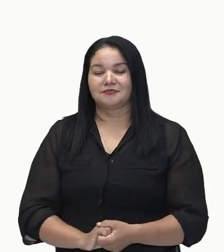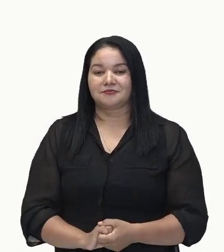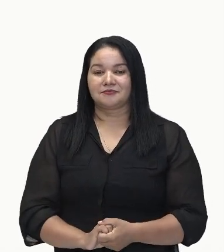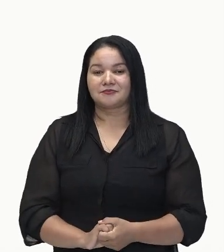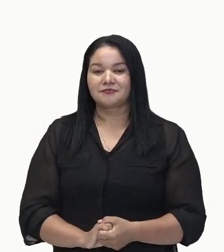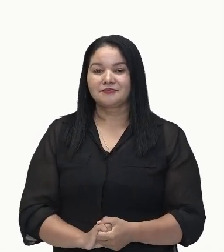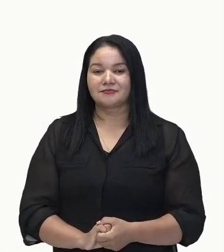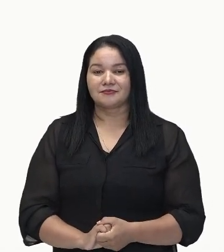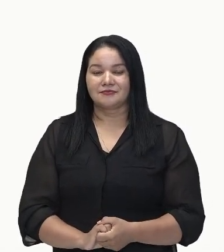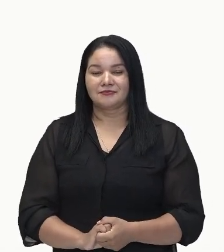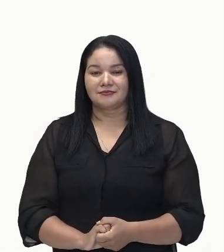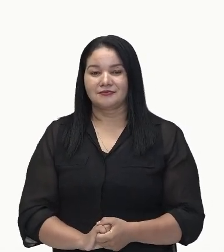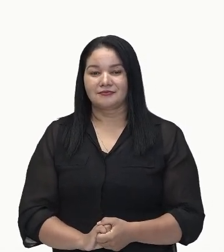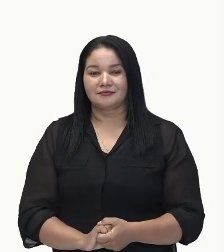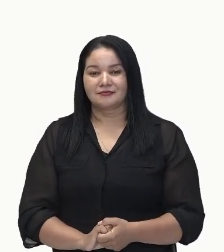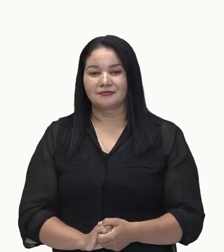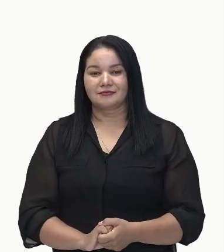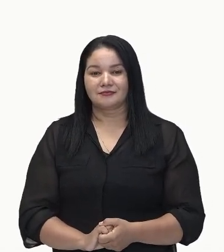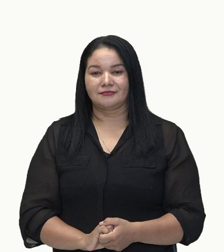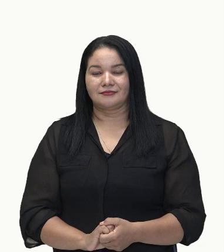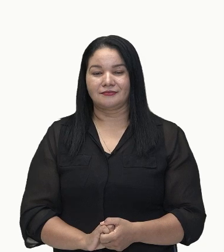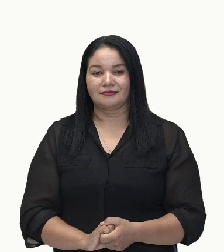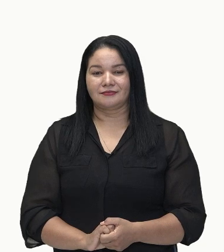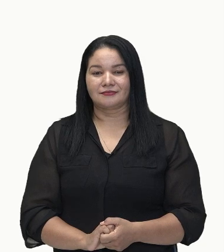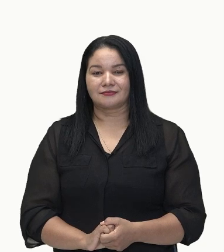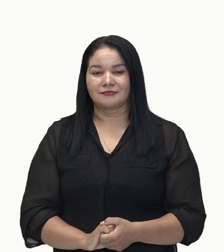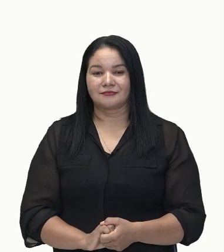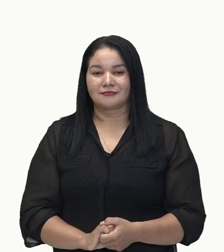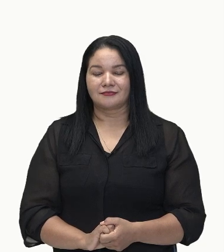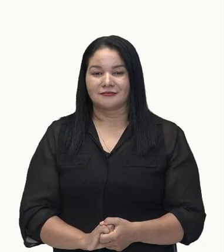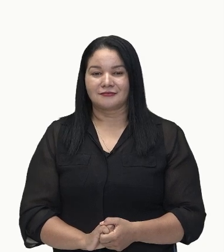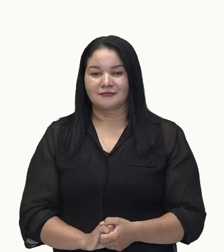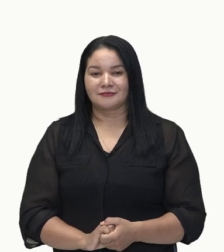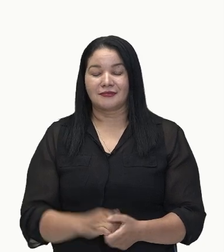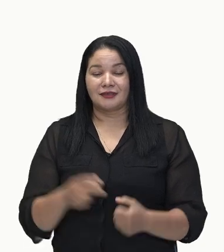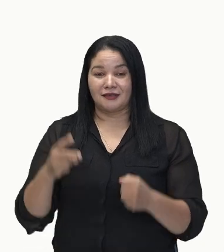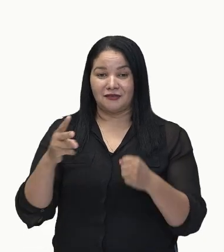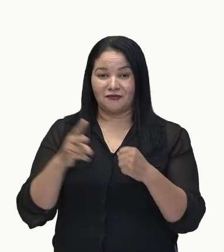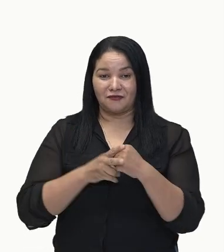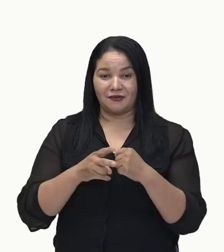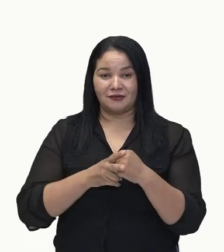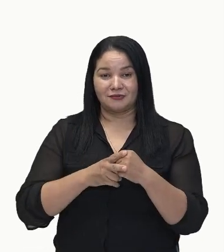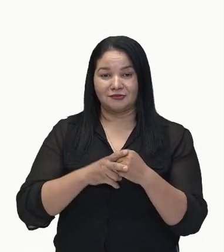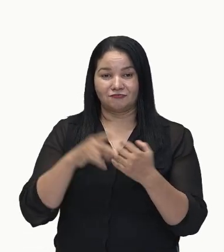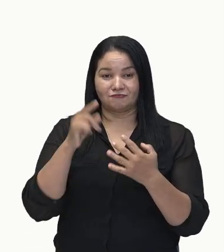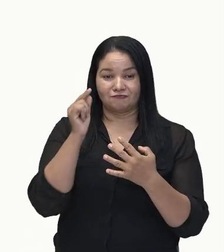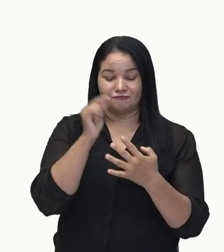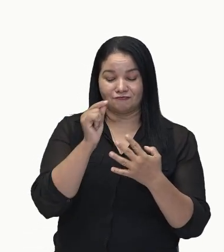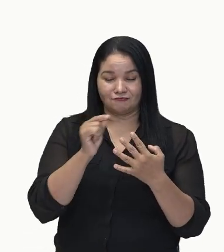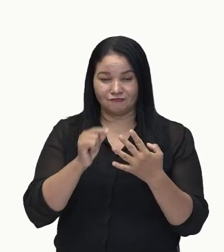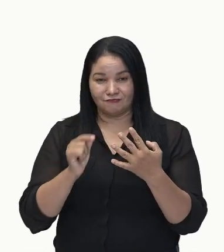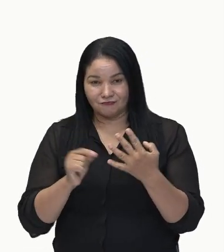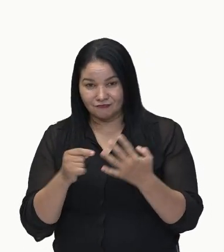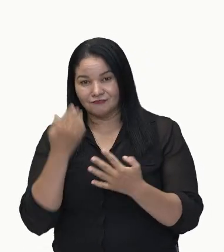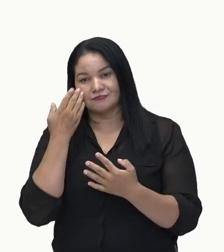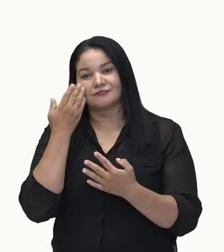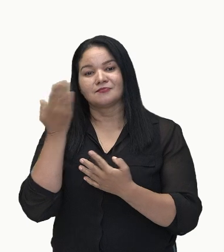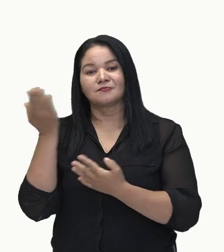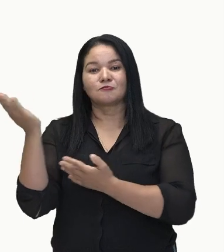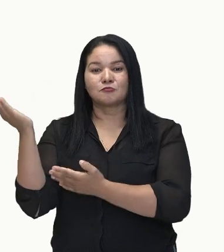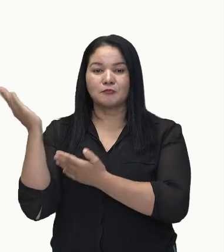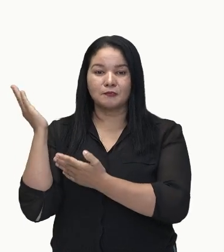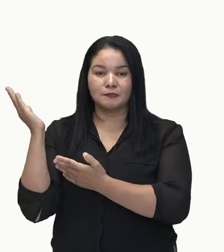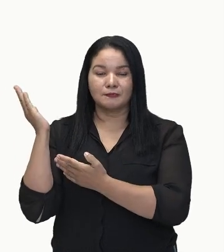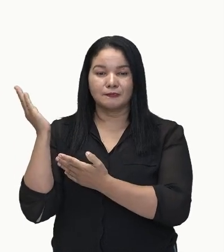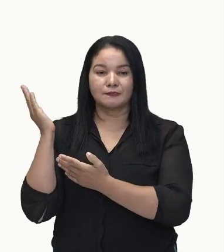você, né? O verbo ser, né? O verbo ser, fazer, haver, estar aí, indicando